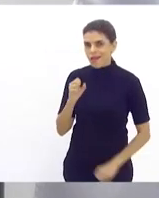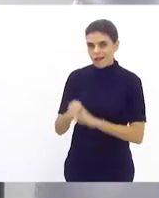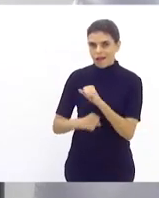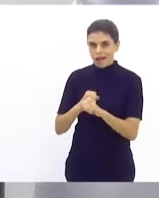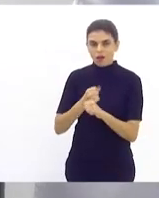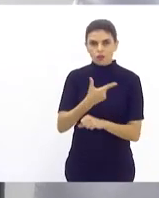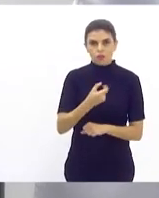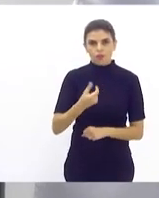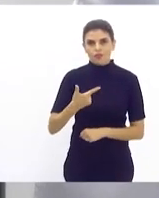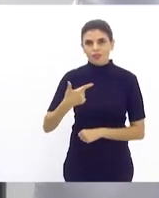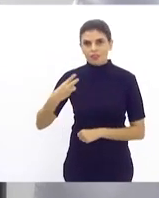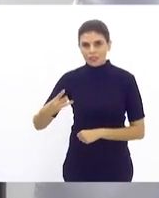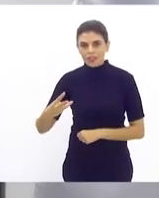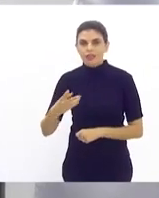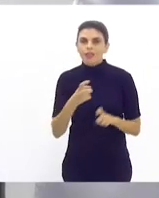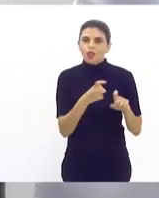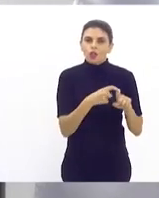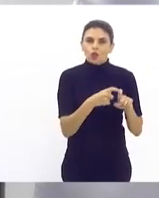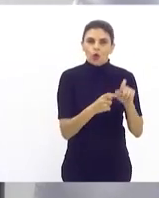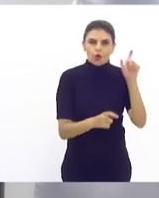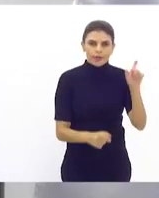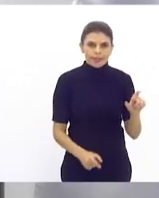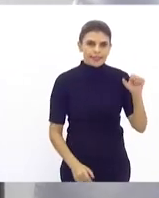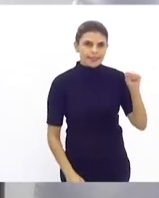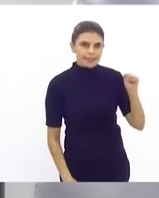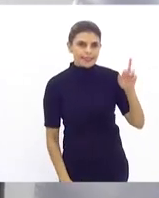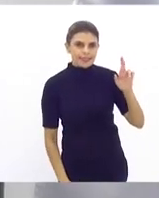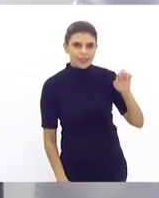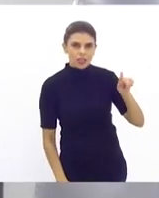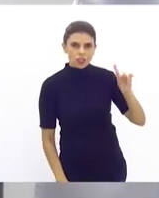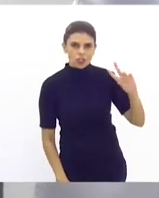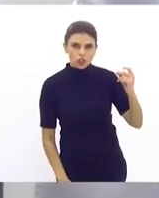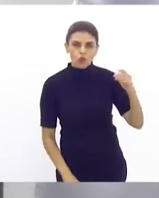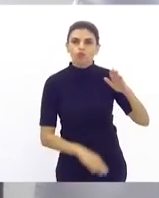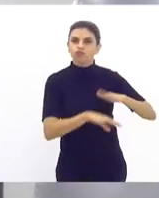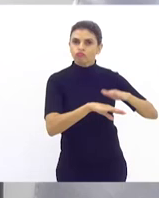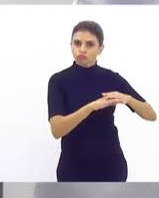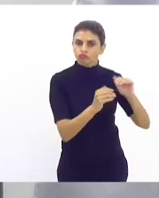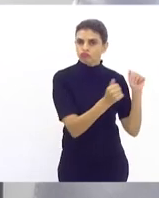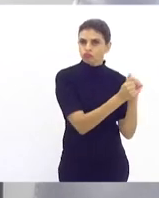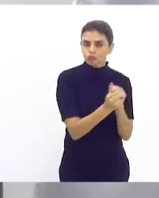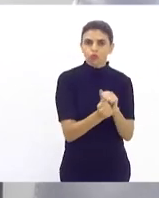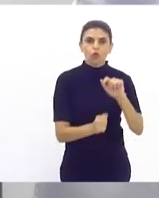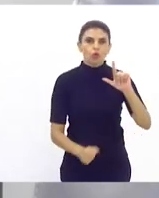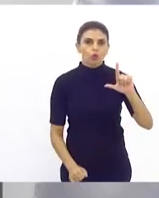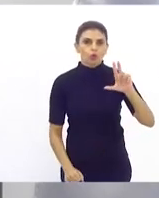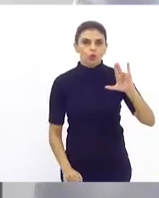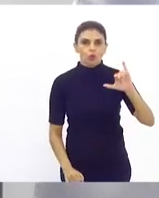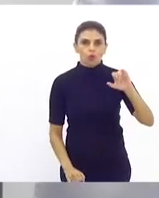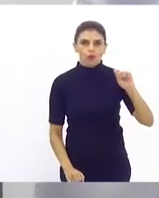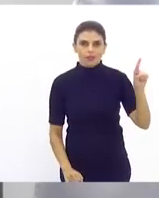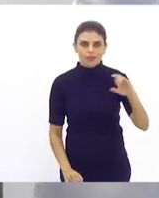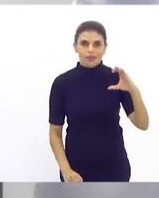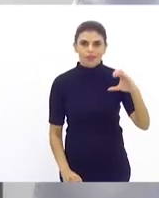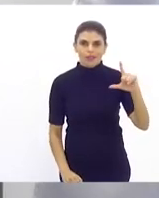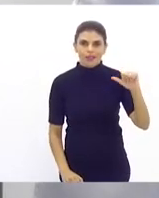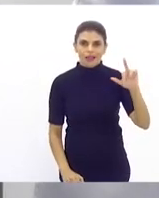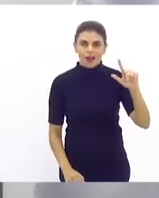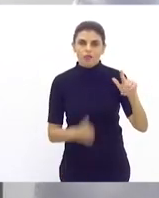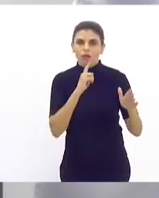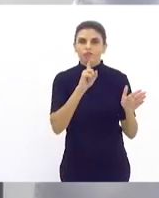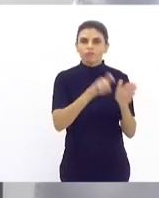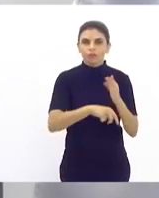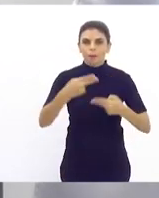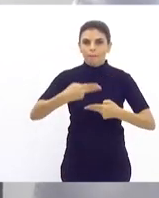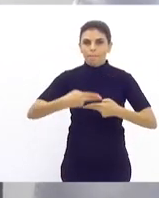relatoria do deputado Dr. Serginho, que é um projeto de autoria do deputado Luiz Cláudio Ribeiro, que permite a isenção do pedágio para os habitantes